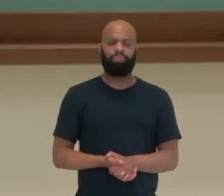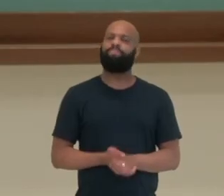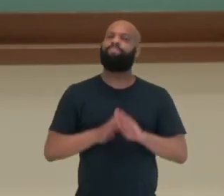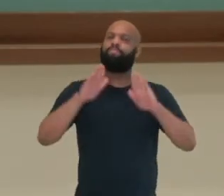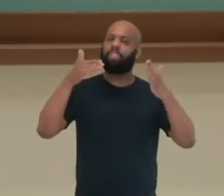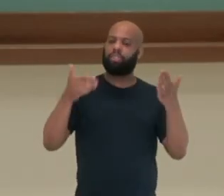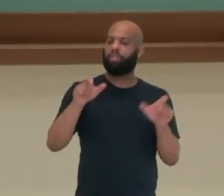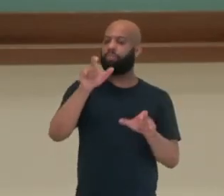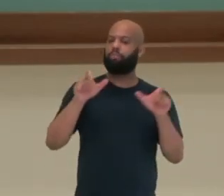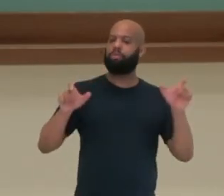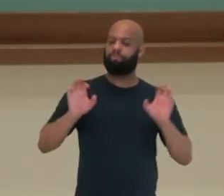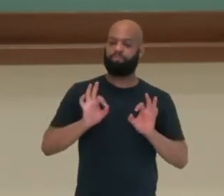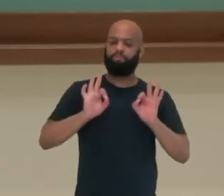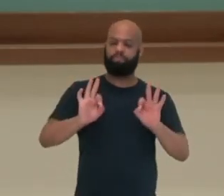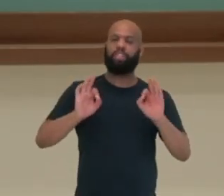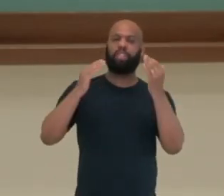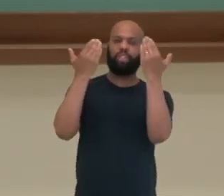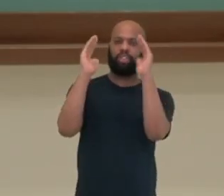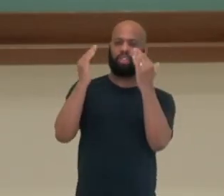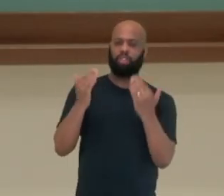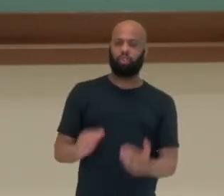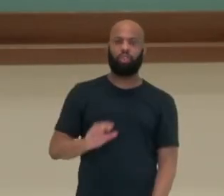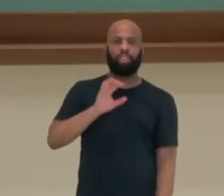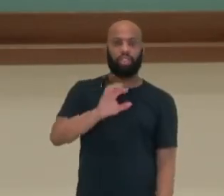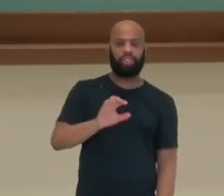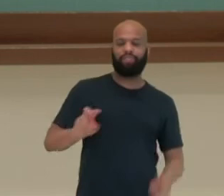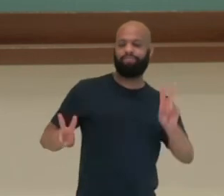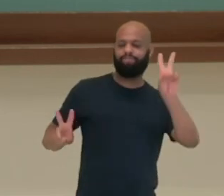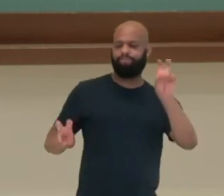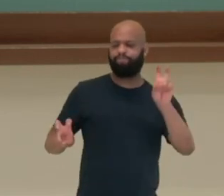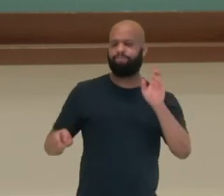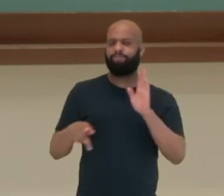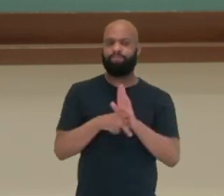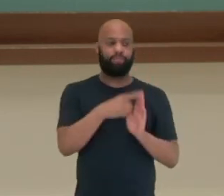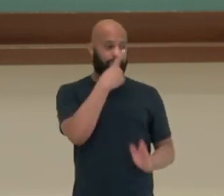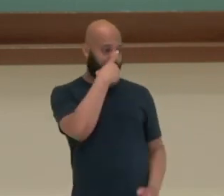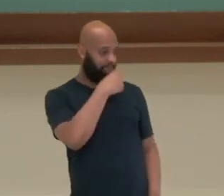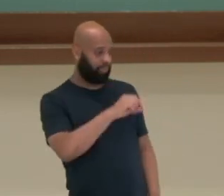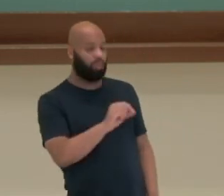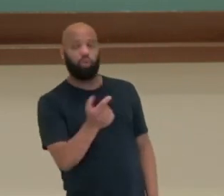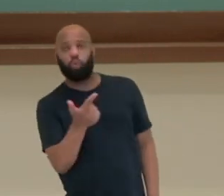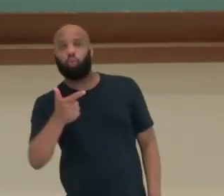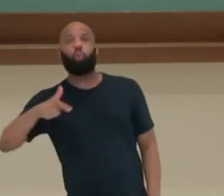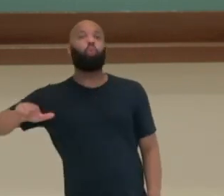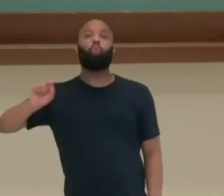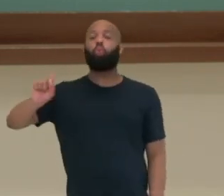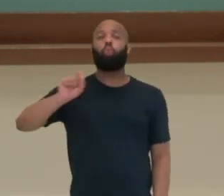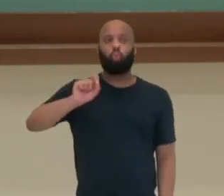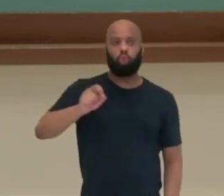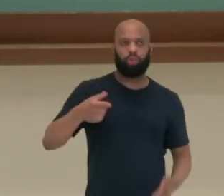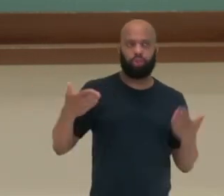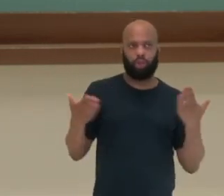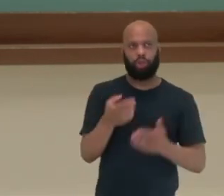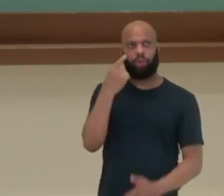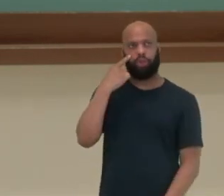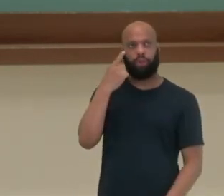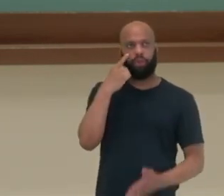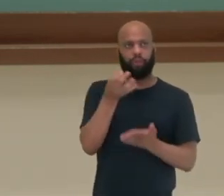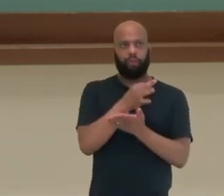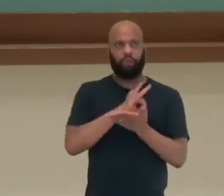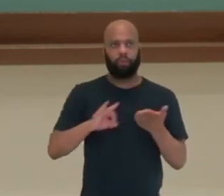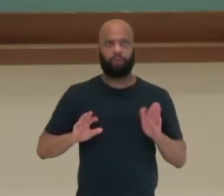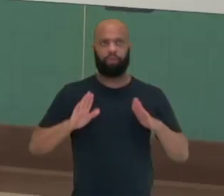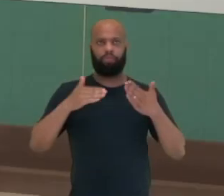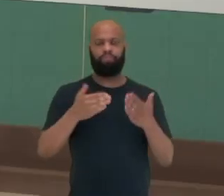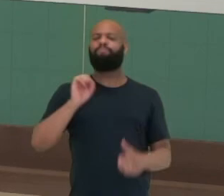E aí, pessoal, deu certo? Então, analisaram a citação? Será que ela é do John Locke ou de outro filósofo? Vamos para a nossa correção?